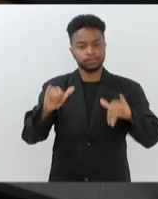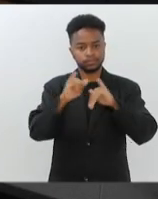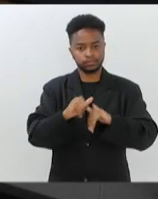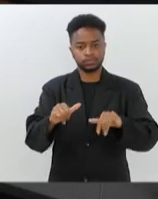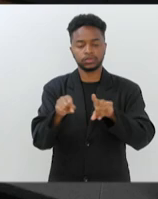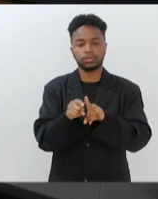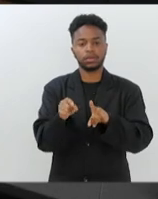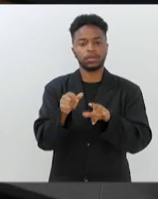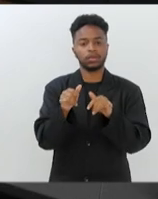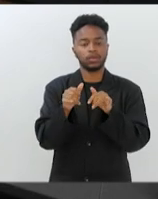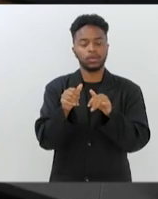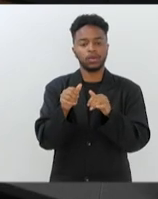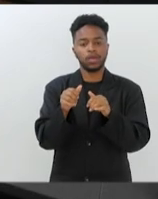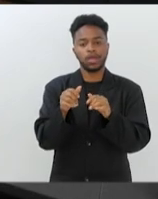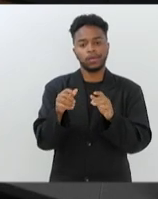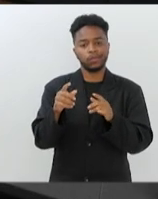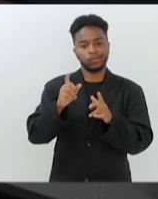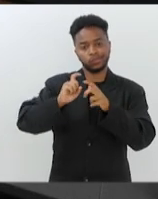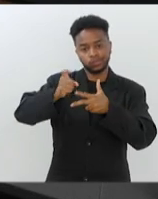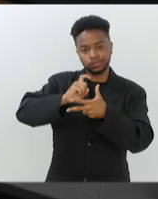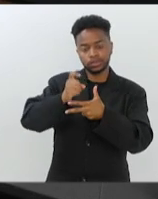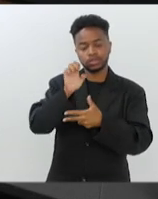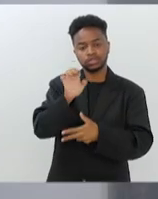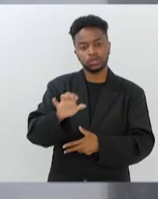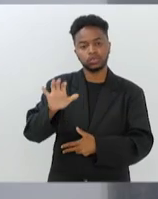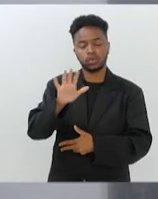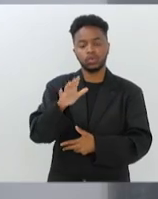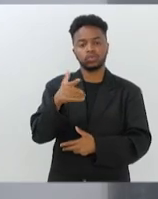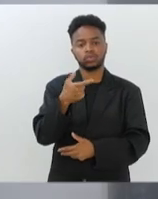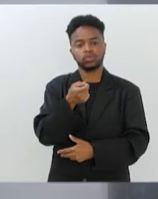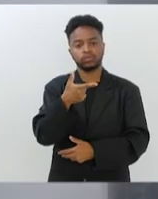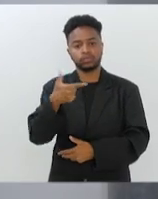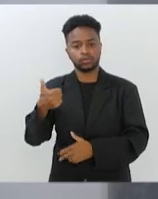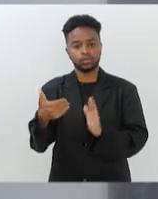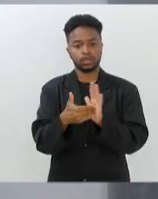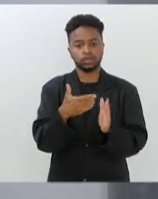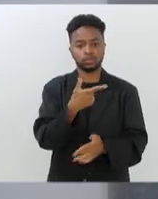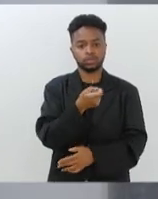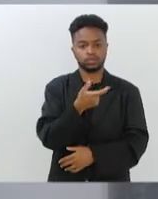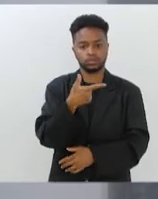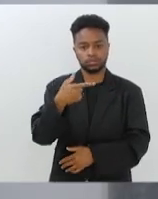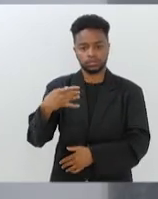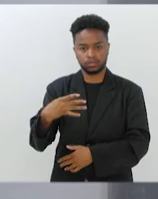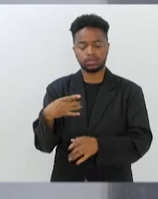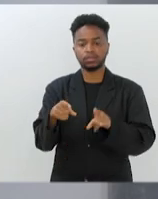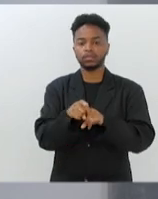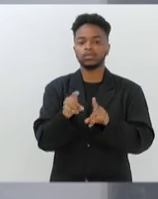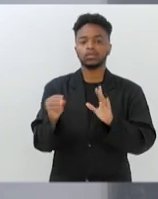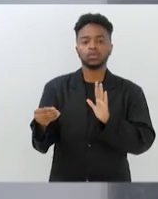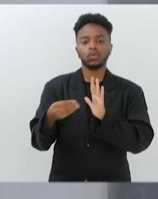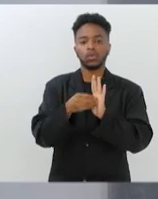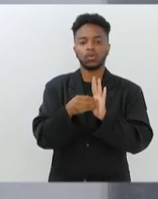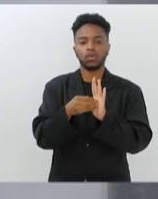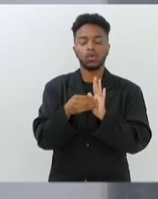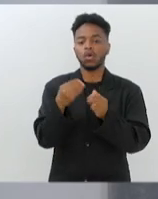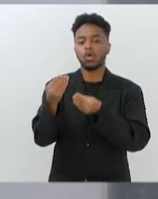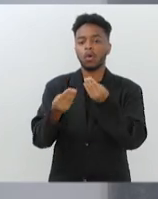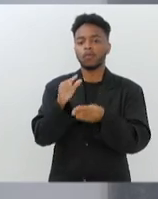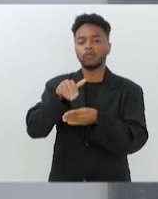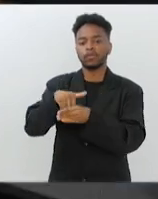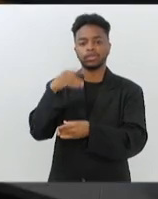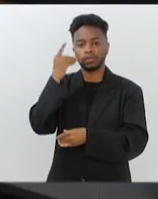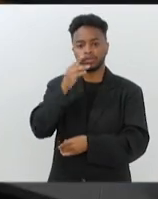propaganda do Poder Executivo Estadual entre o período de 21 a 24 colocando em deliberação como vota Deputado Rodrigo